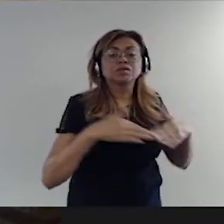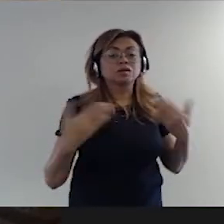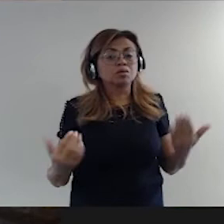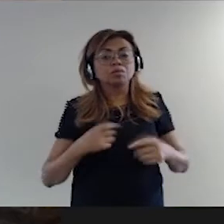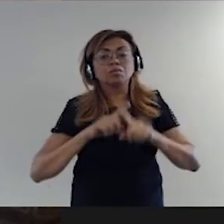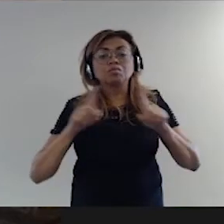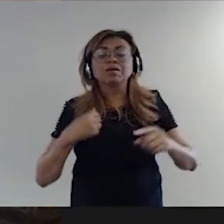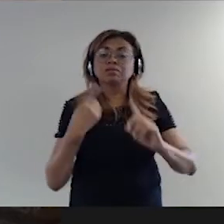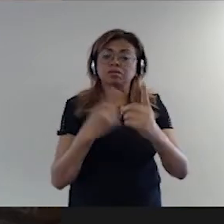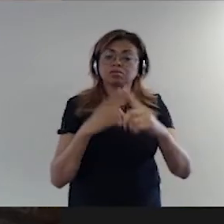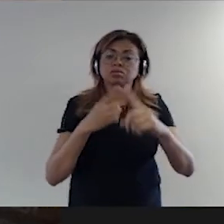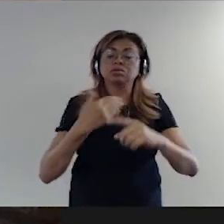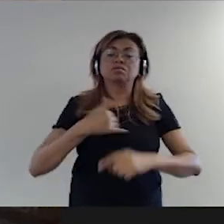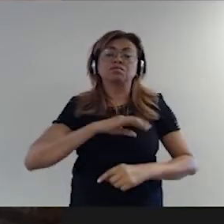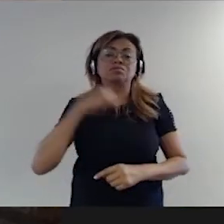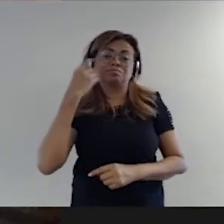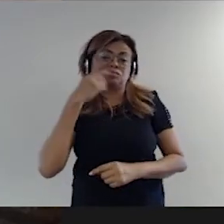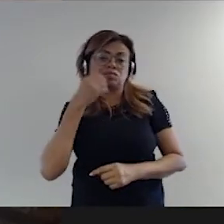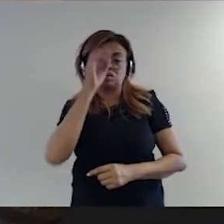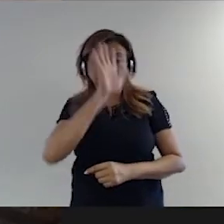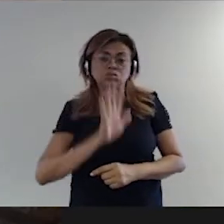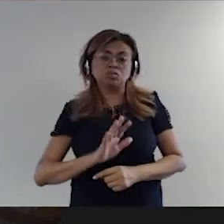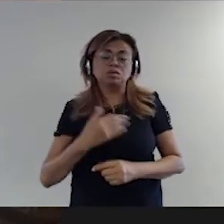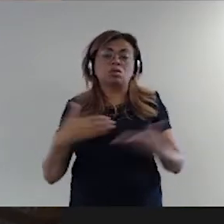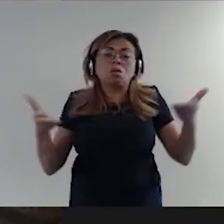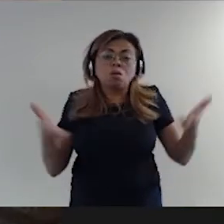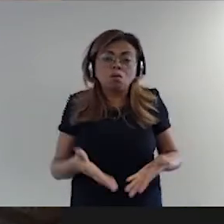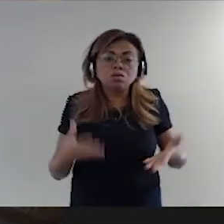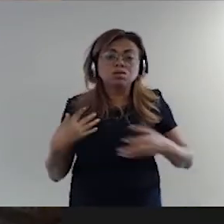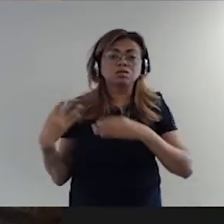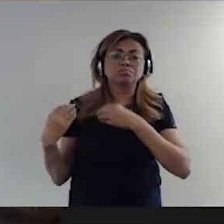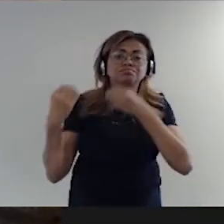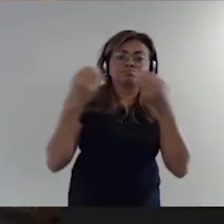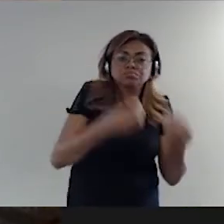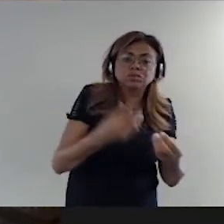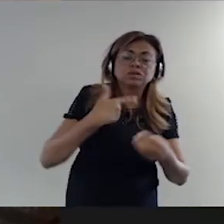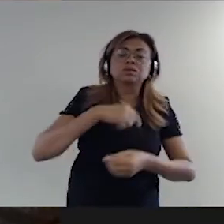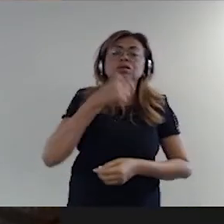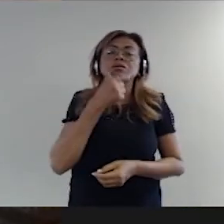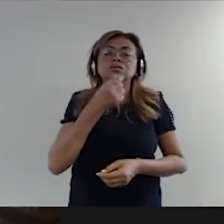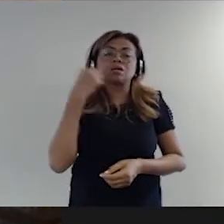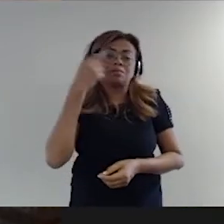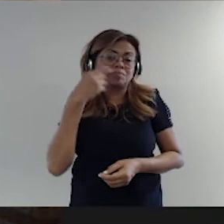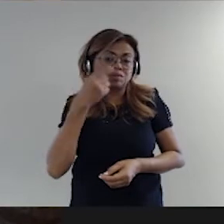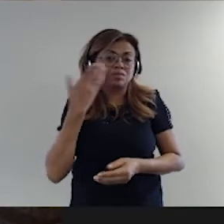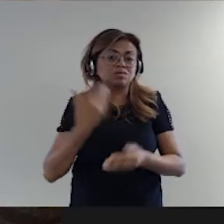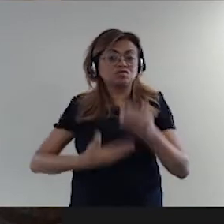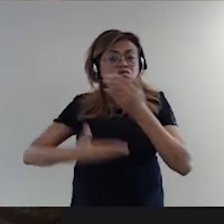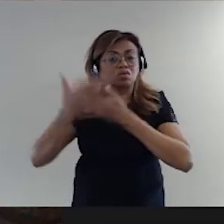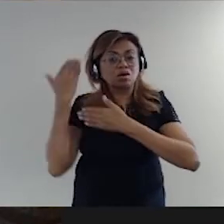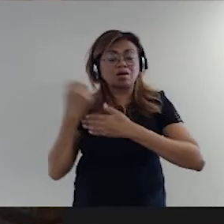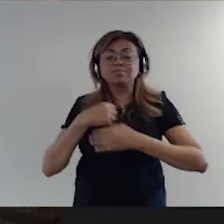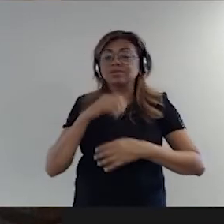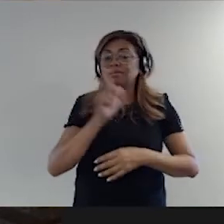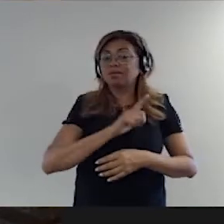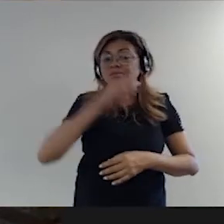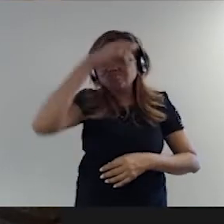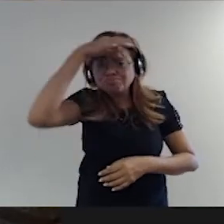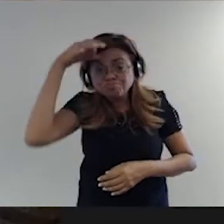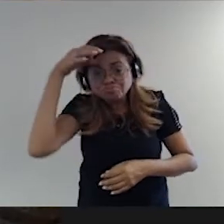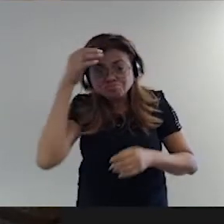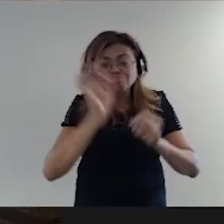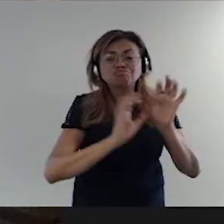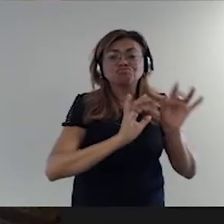é um dos desafios da advocacia brasileira, de trazer esses colegas que ficaram pelo caminho de volta para o mercado, de volta